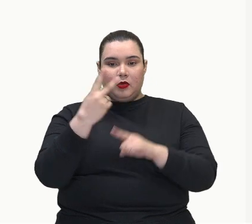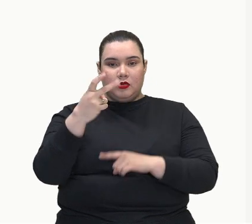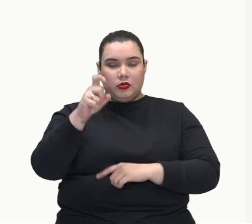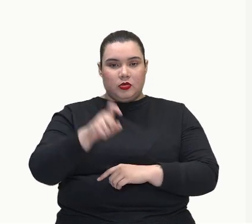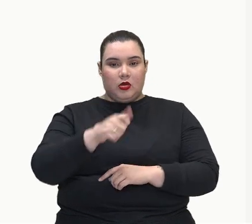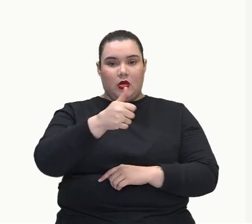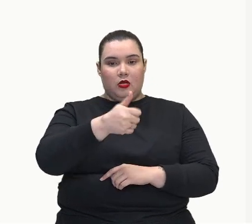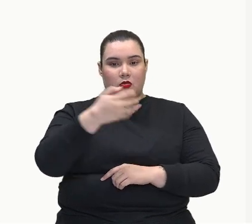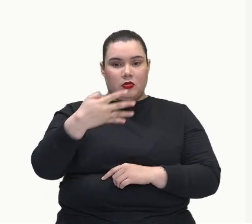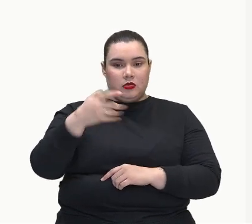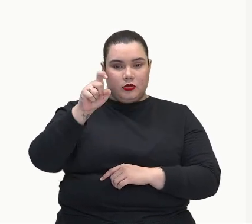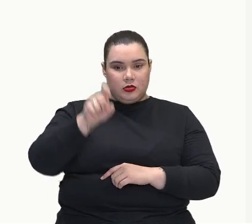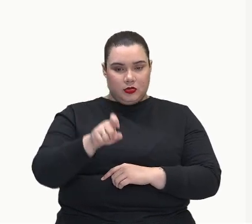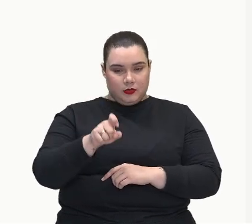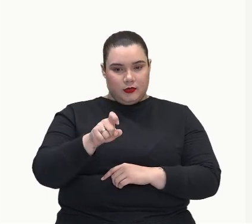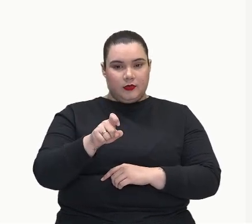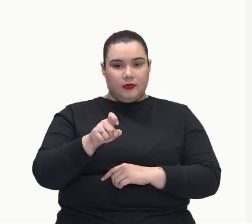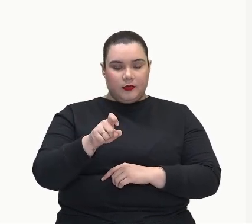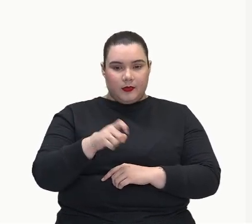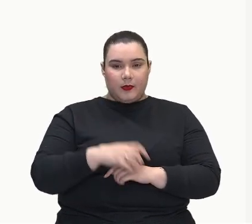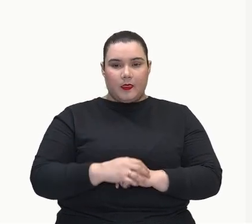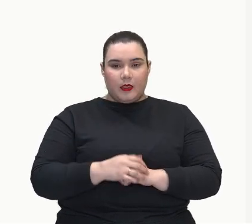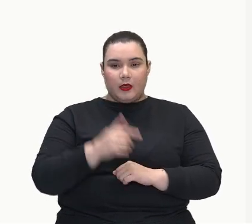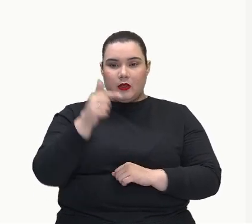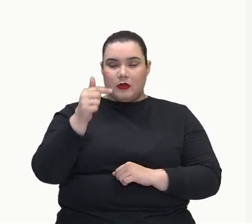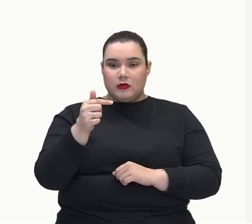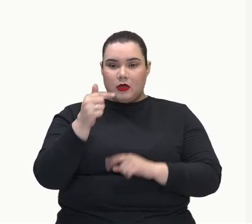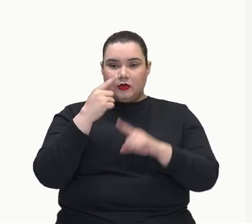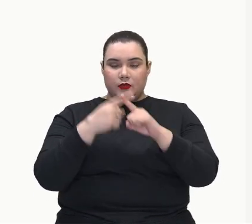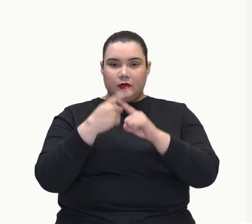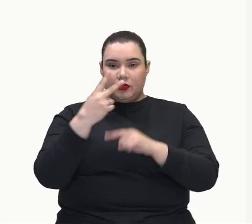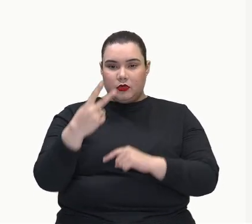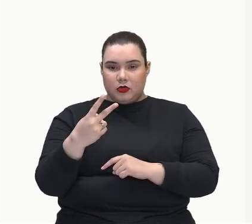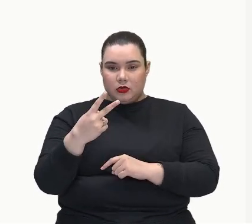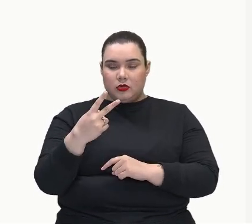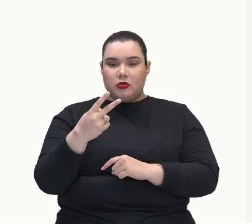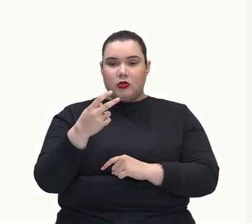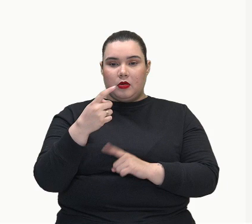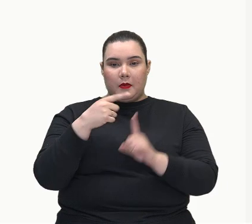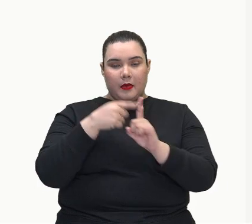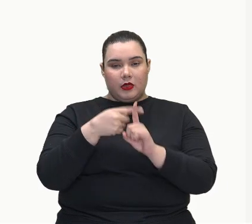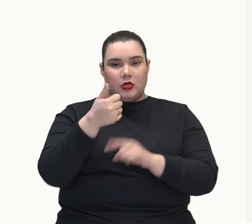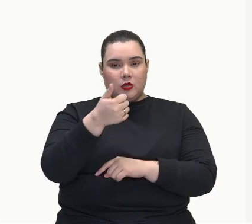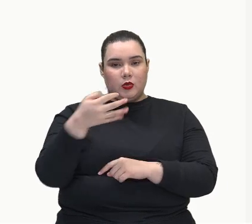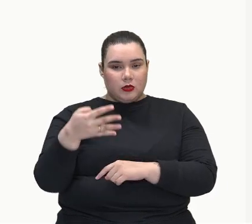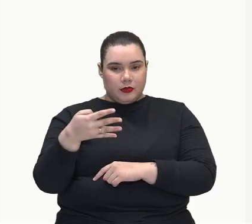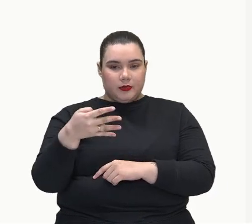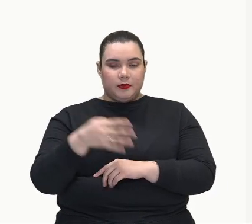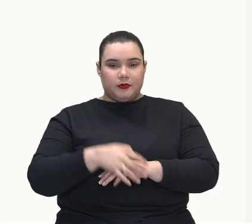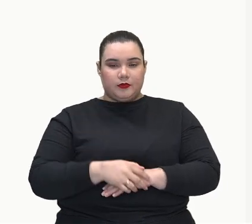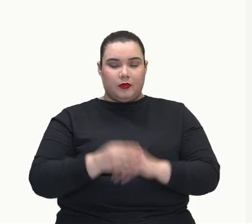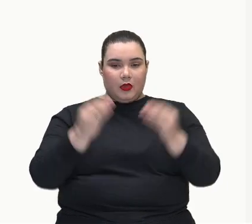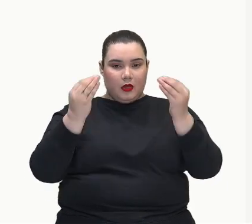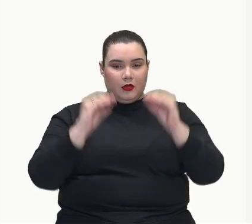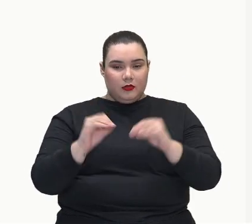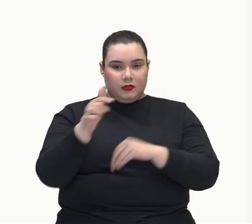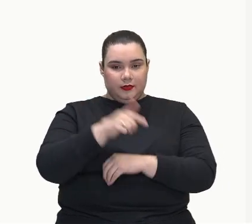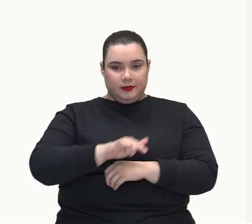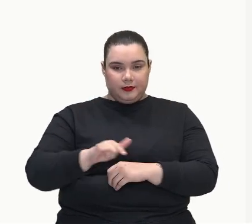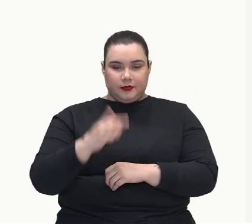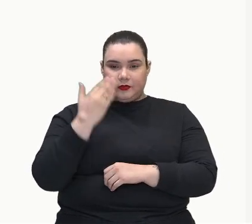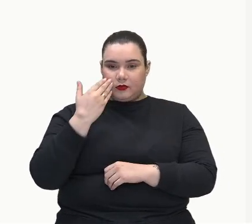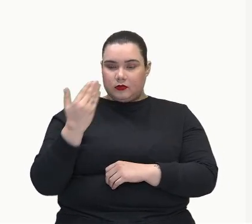2x, 14x. 7 vezes 2, mais 14. E aí, novamente,